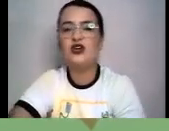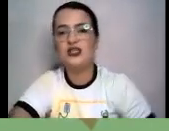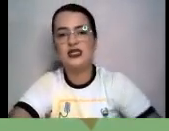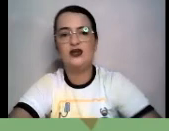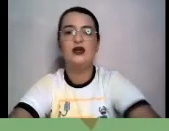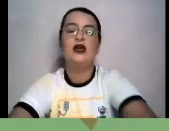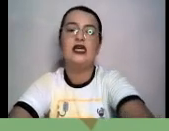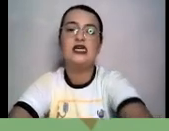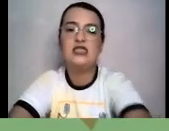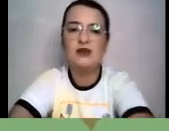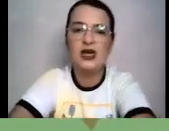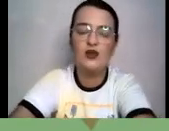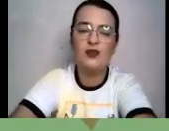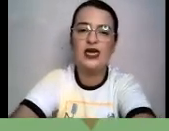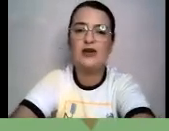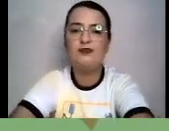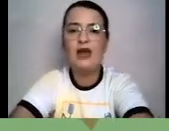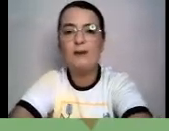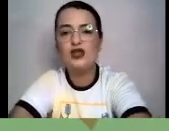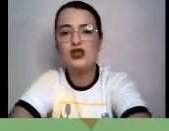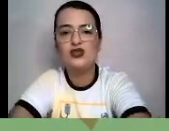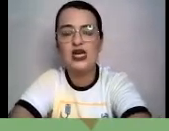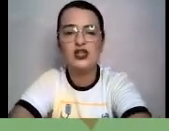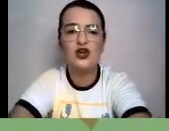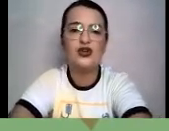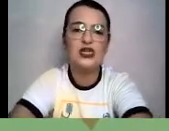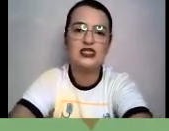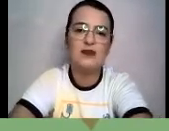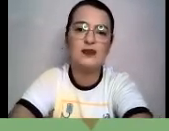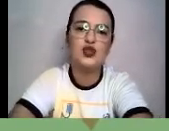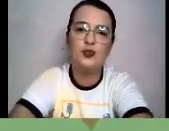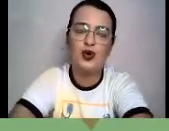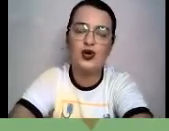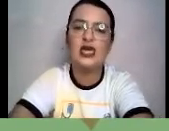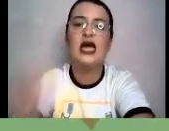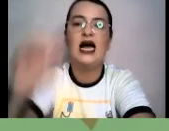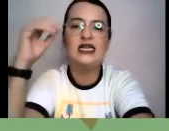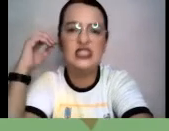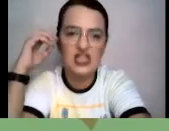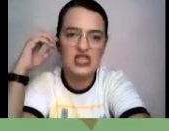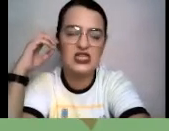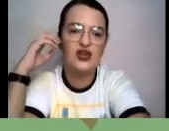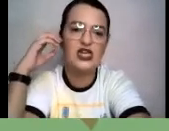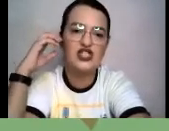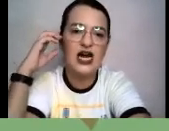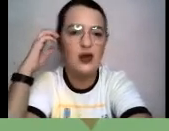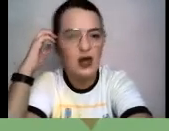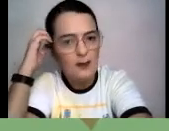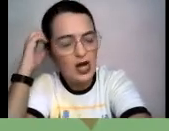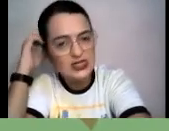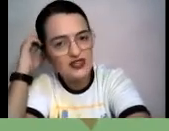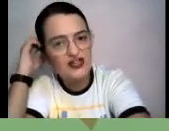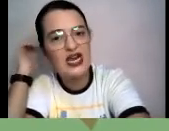existência de uma nação nem sempre é acompanhada da posse de um território, nem sempre supõe a existência de um